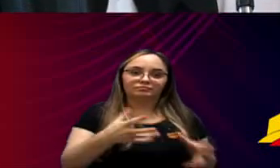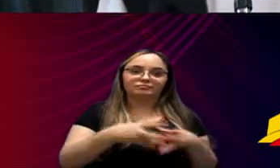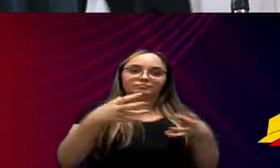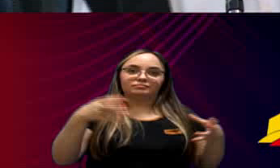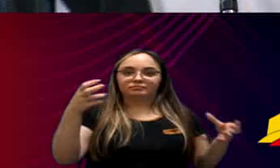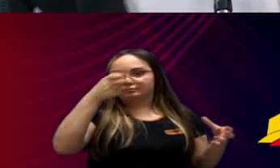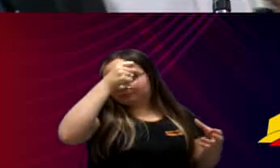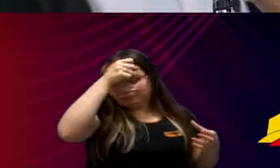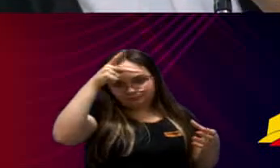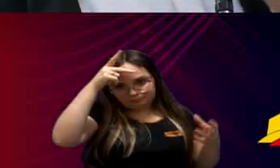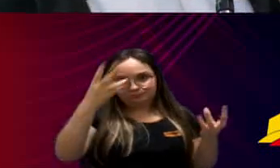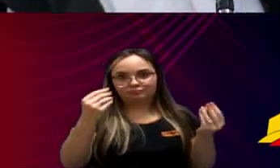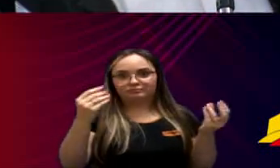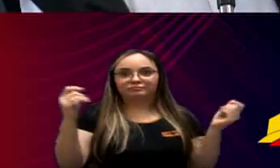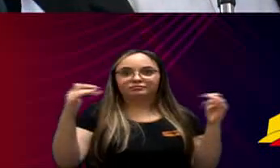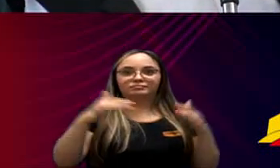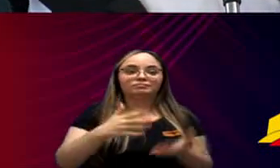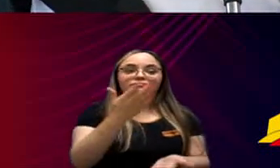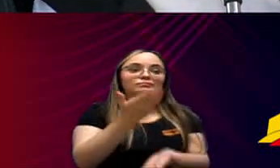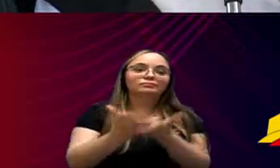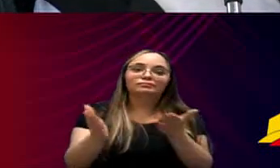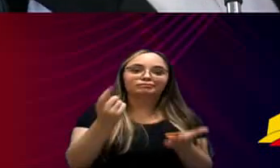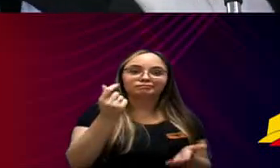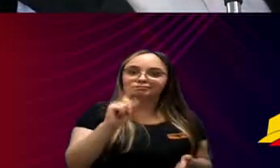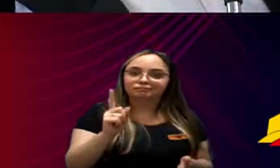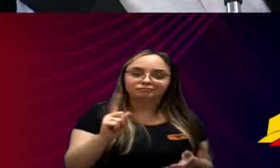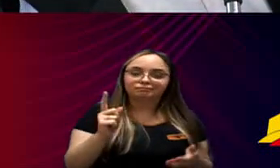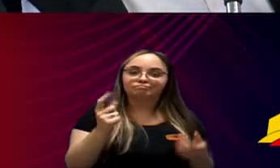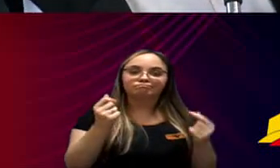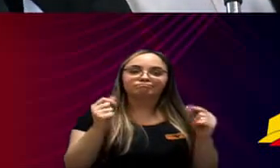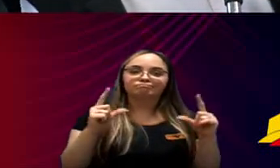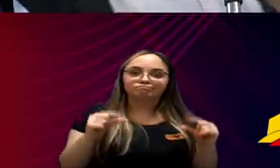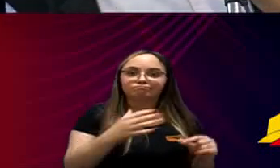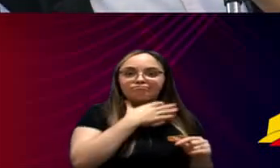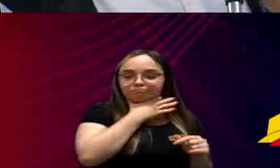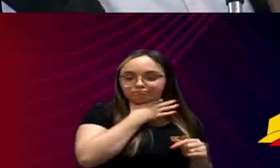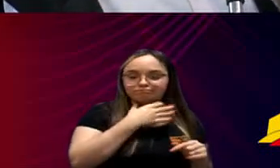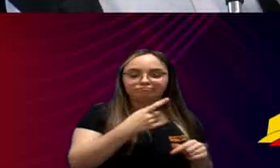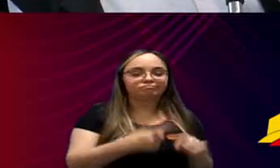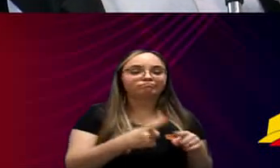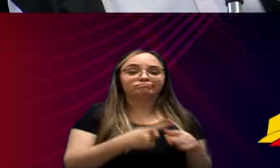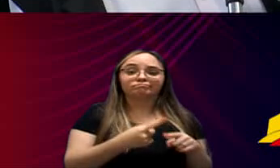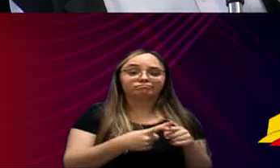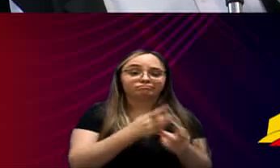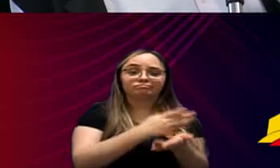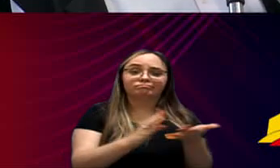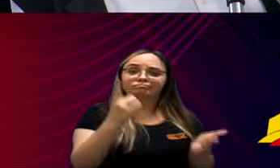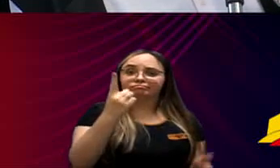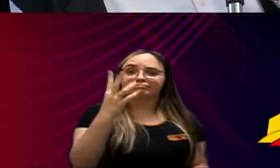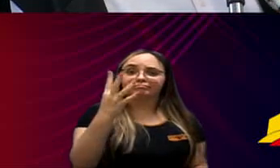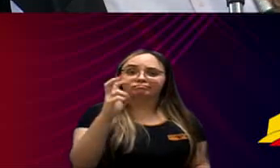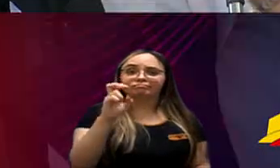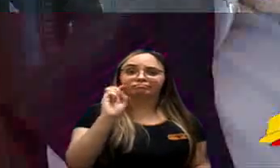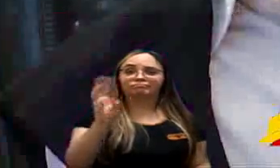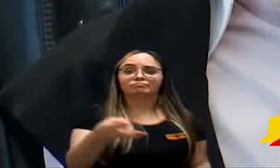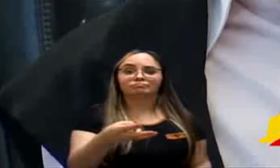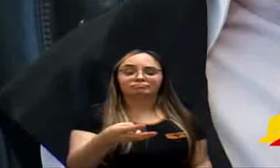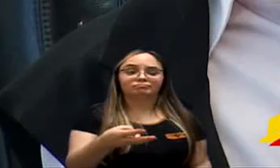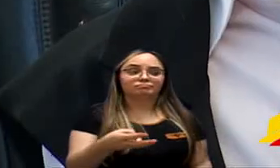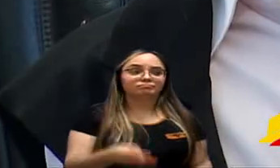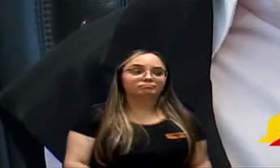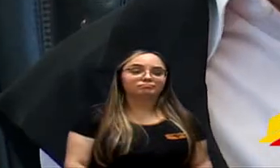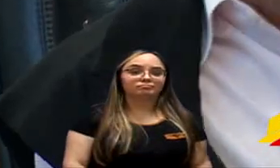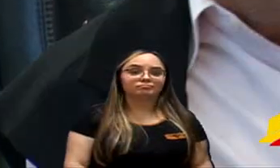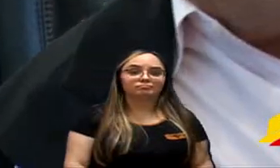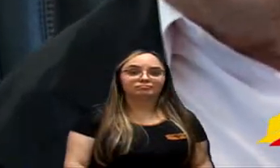cada vez mais, não sobrar dinheiro para o restante do material, secretário, porque isso vai sobrar 145 milhões secretário, só.